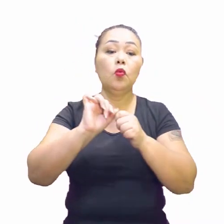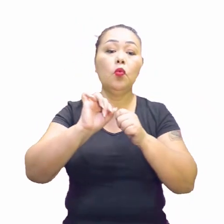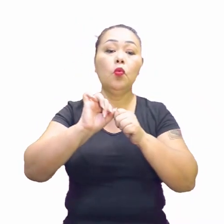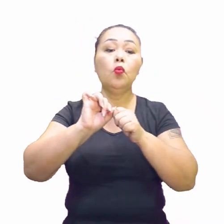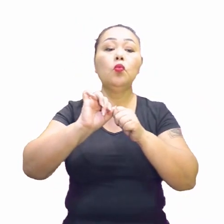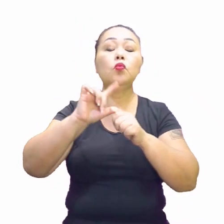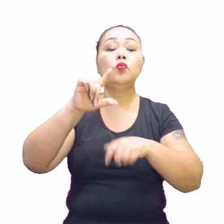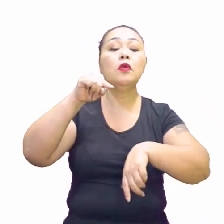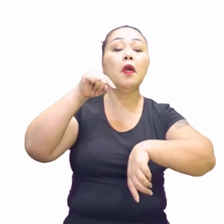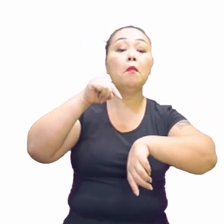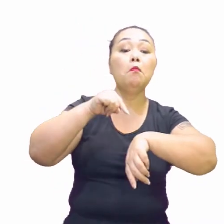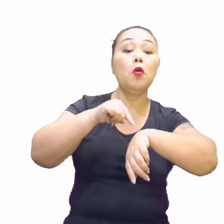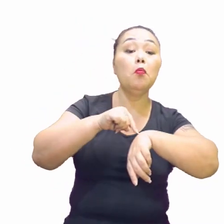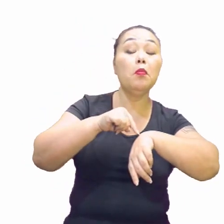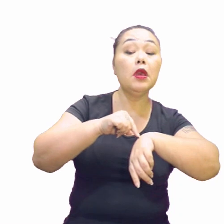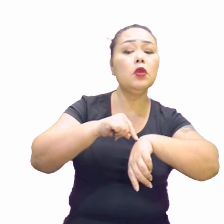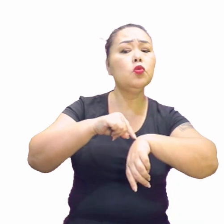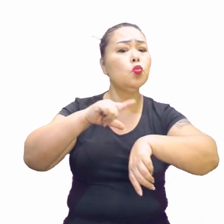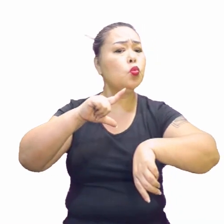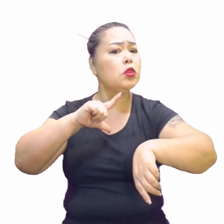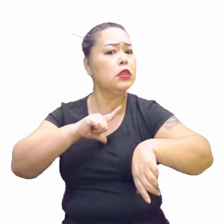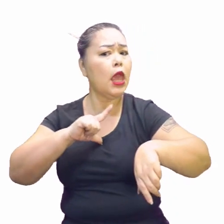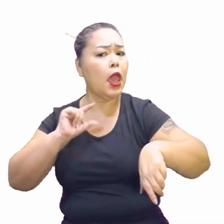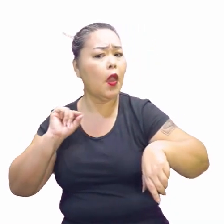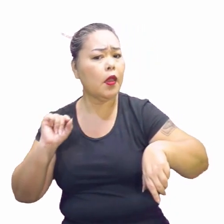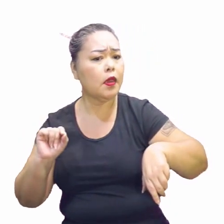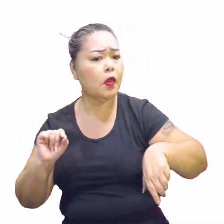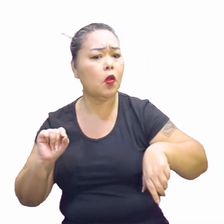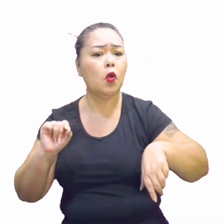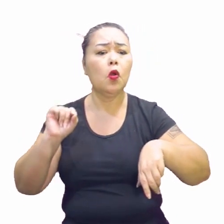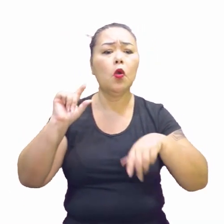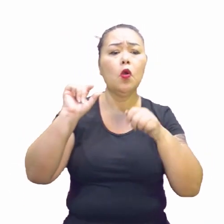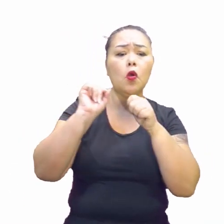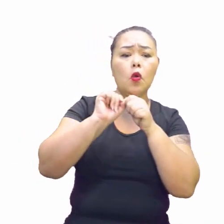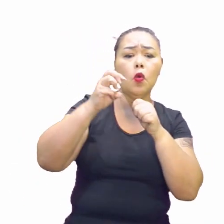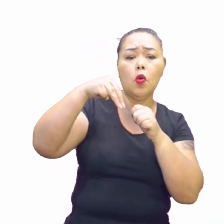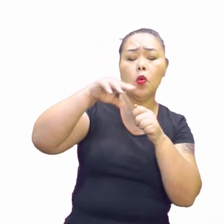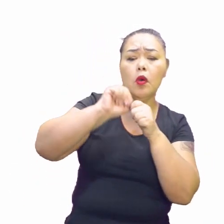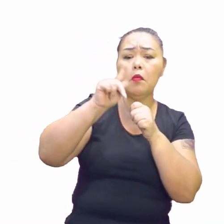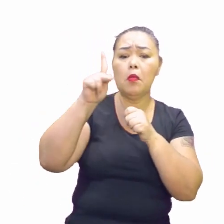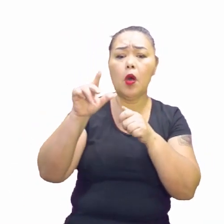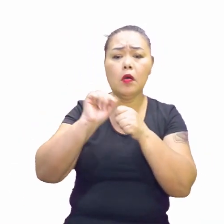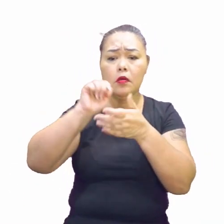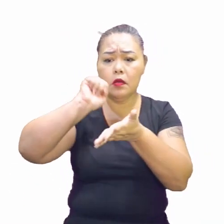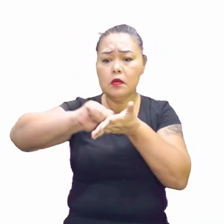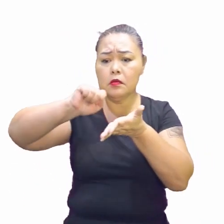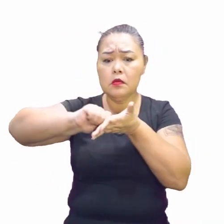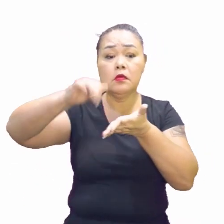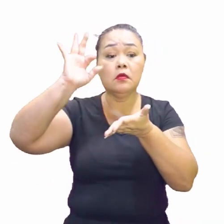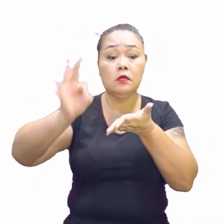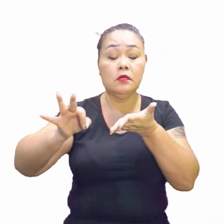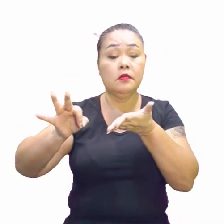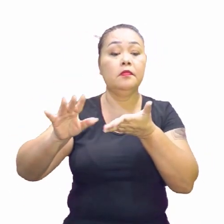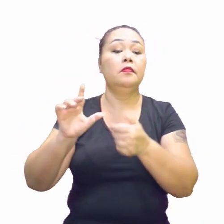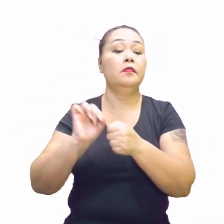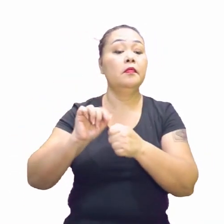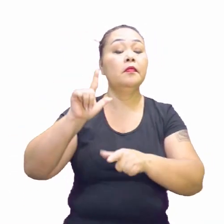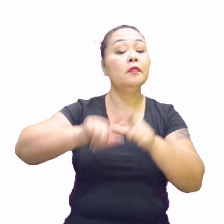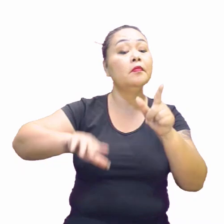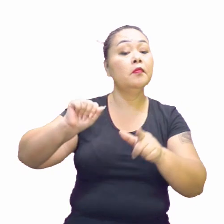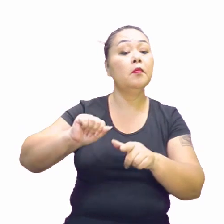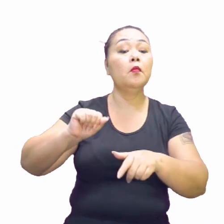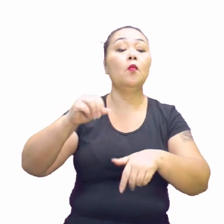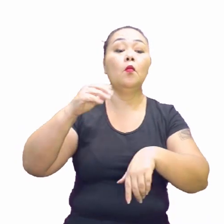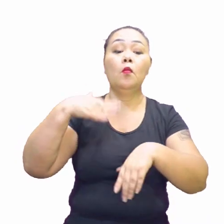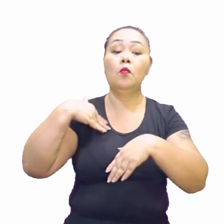Momento houve em que, com momento no plural, poderíamos escrever corretamente assim. Letra